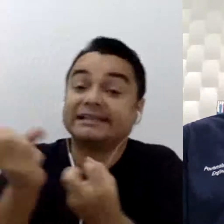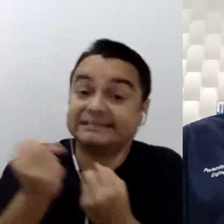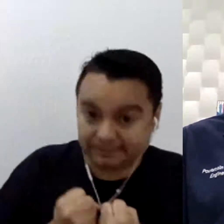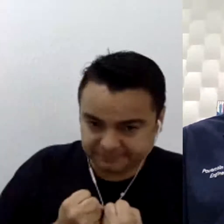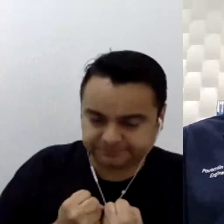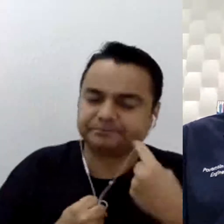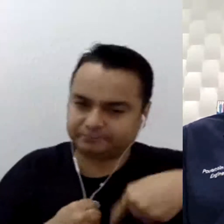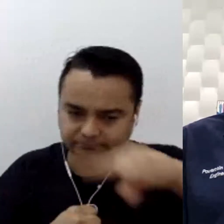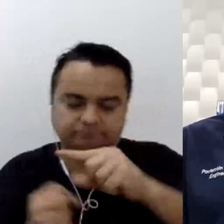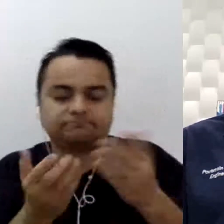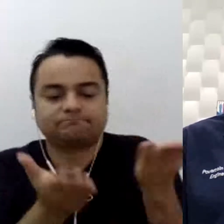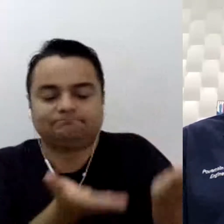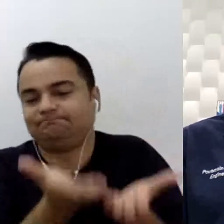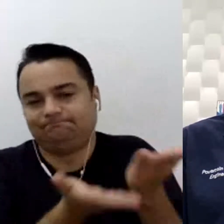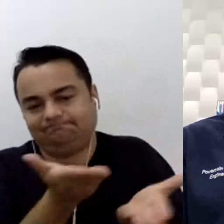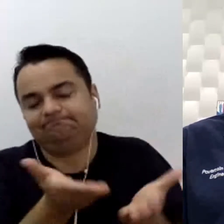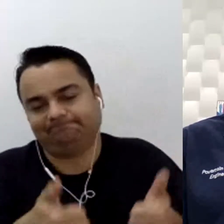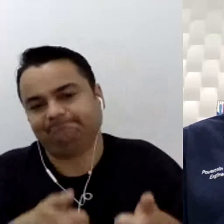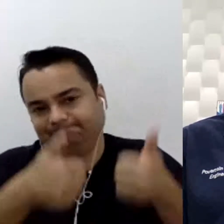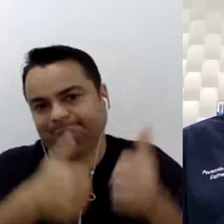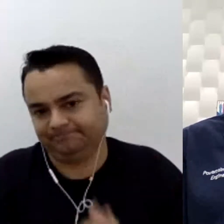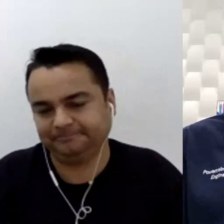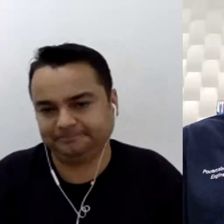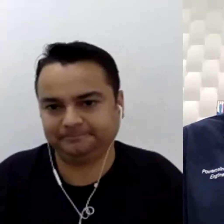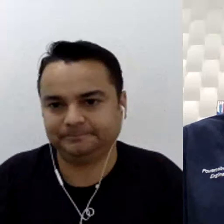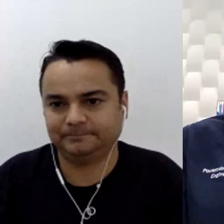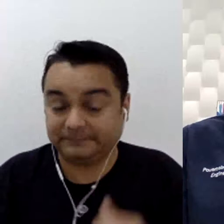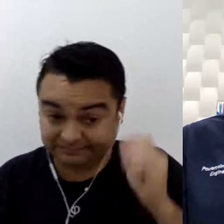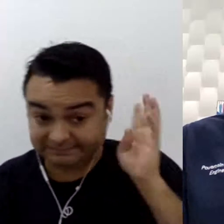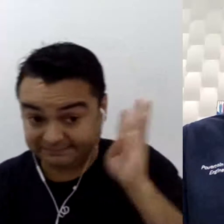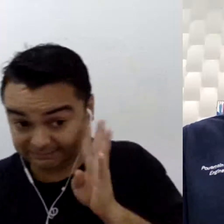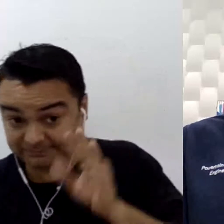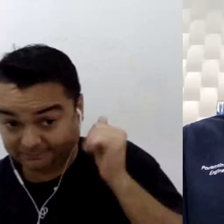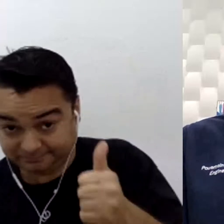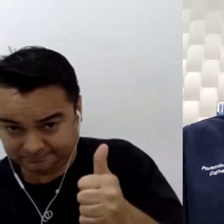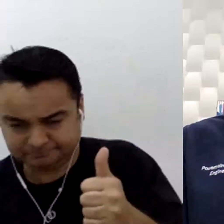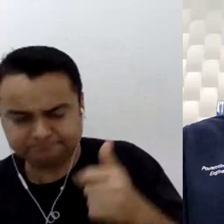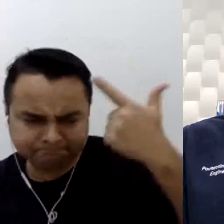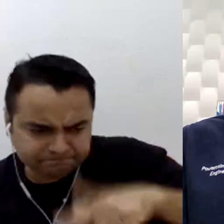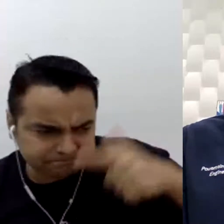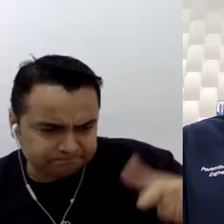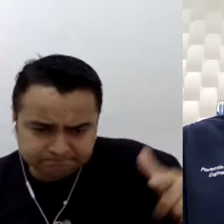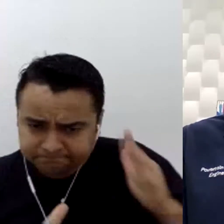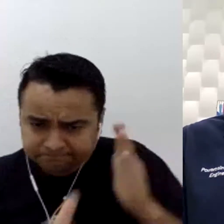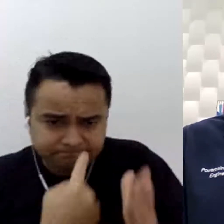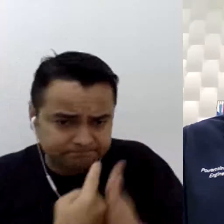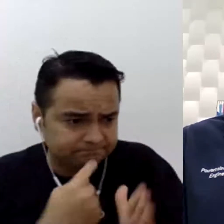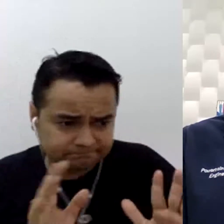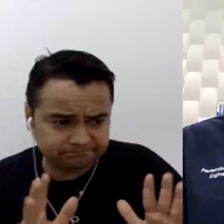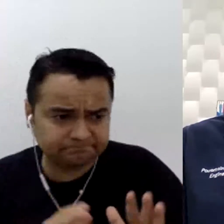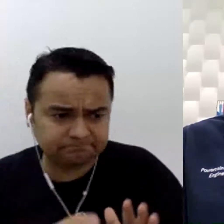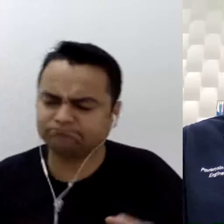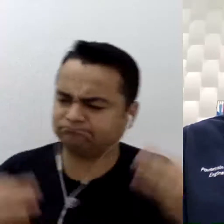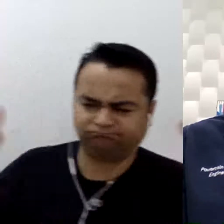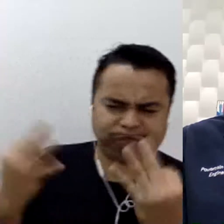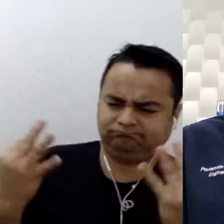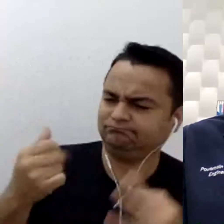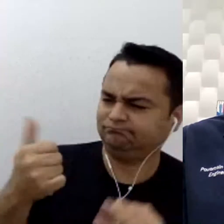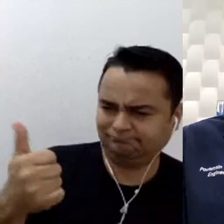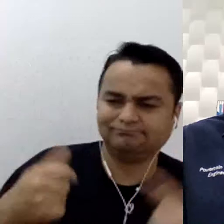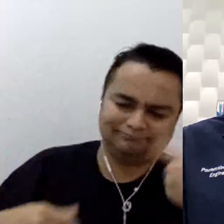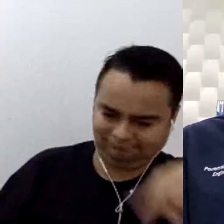e a gente trata da melhor forma possível. Legal? Mais perguntas? Perfeito.